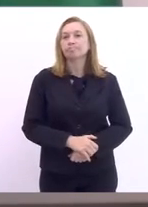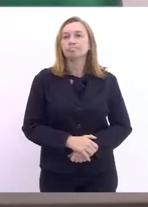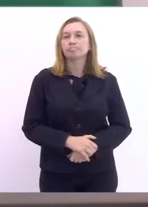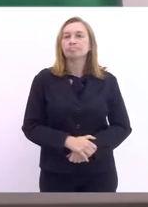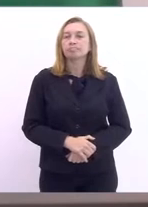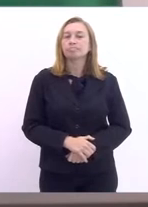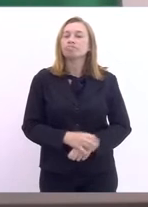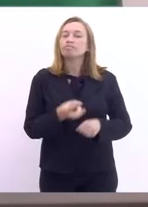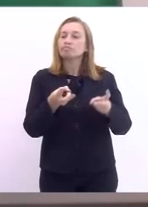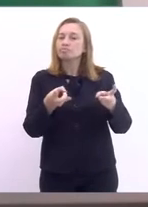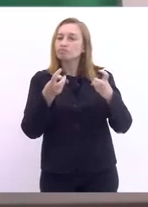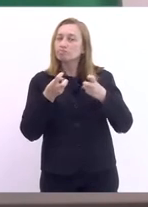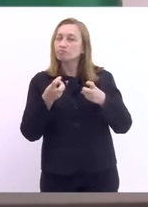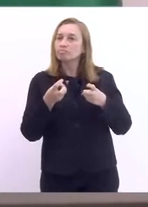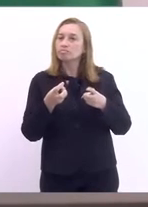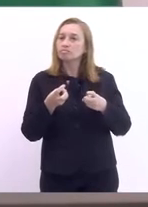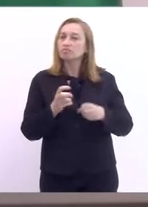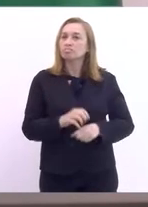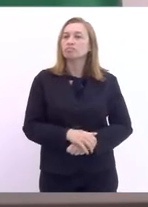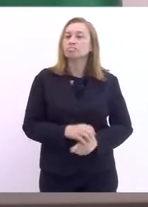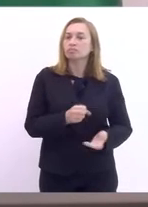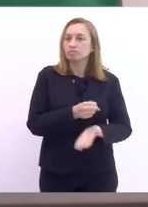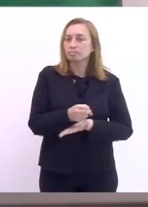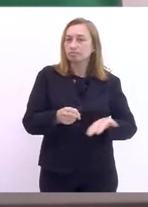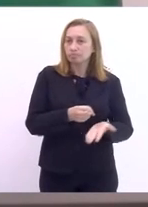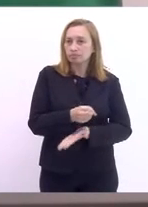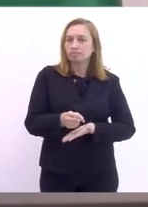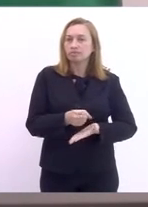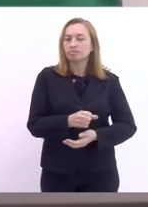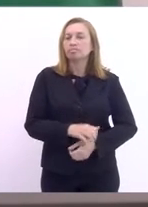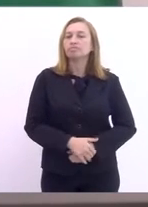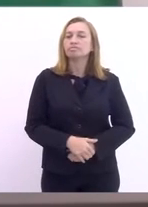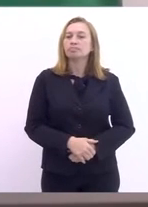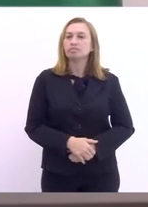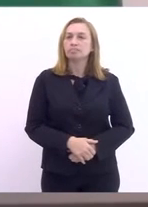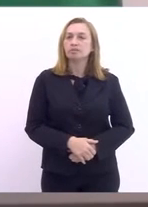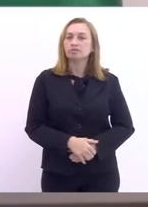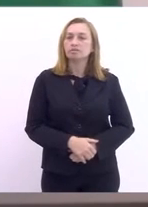eu observo que nos eixos,